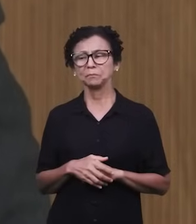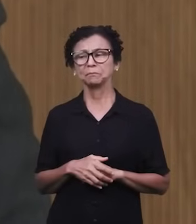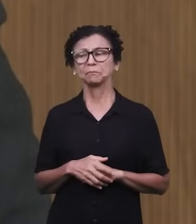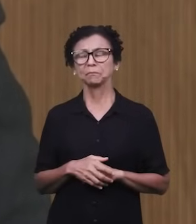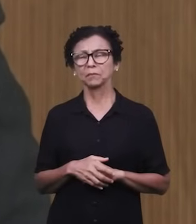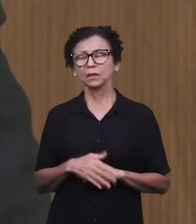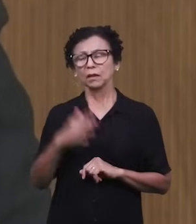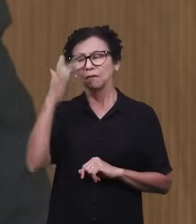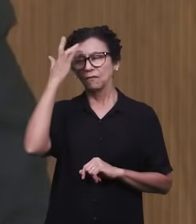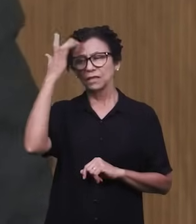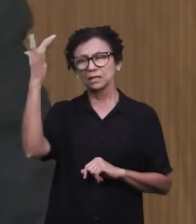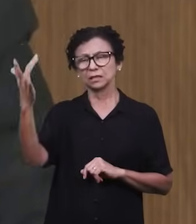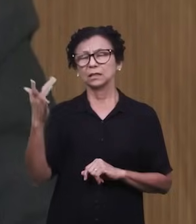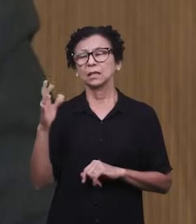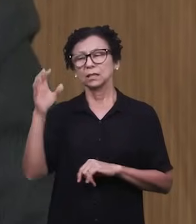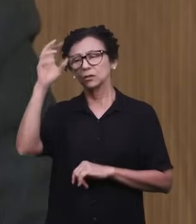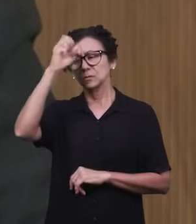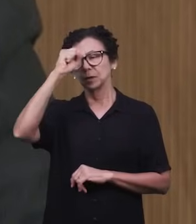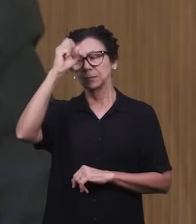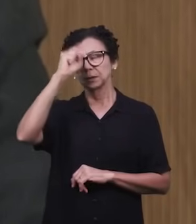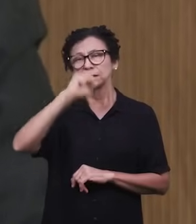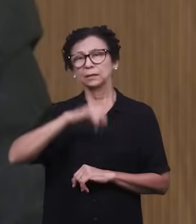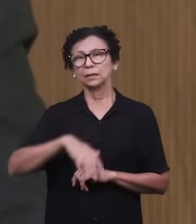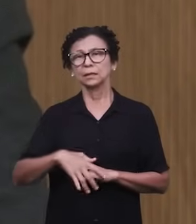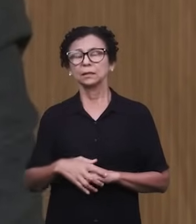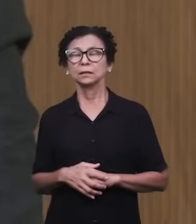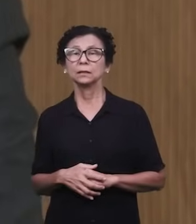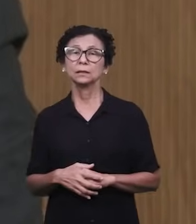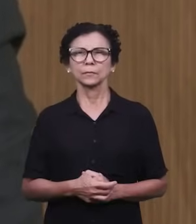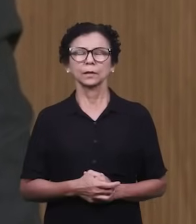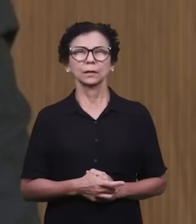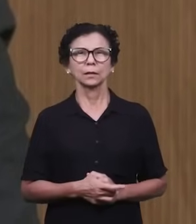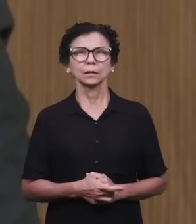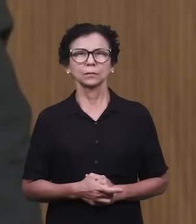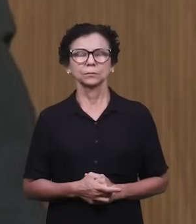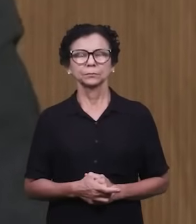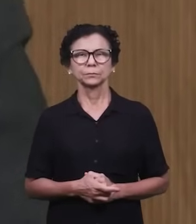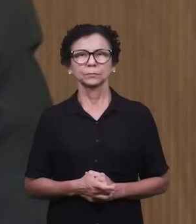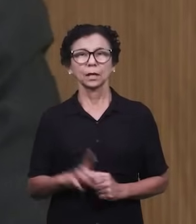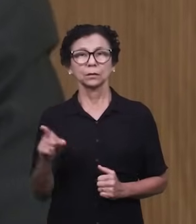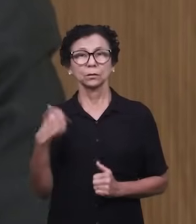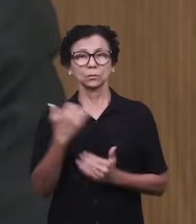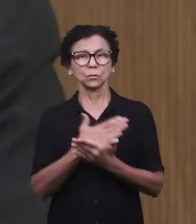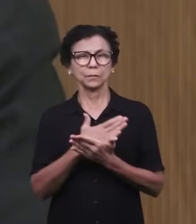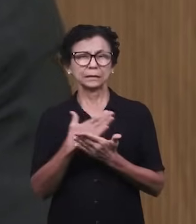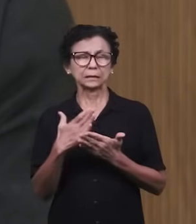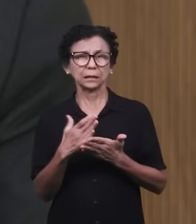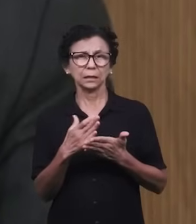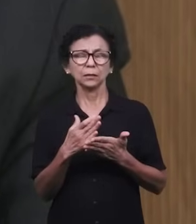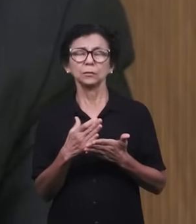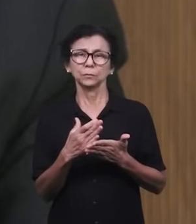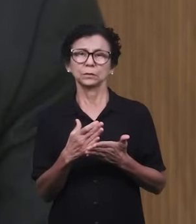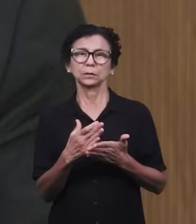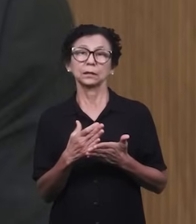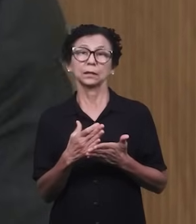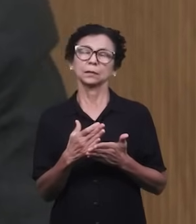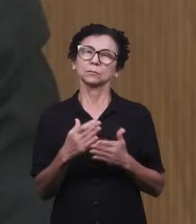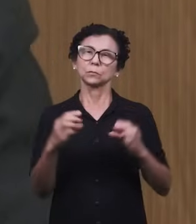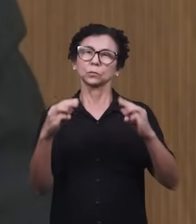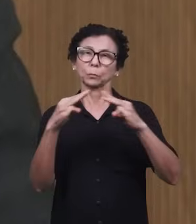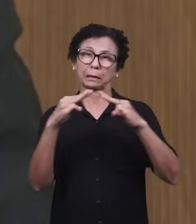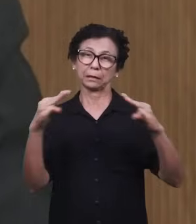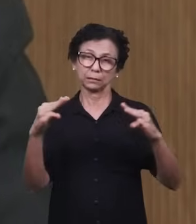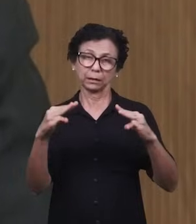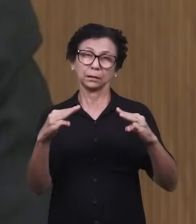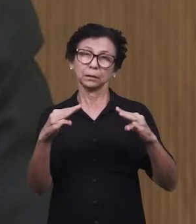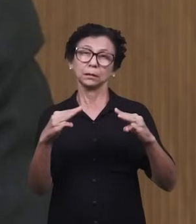explorar, e a Sara então foi acompanhando isso, na medida que era